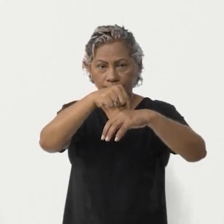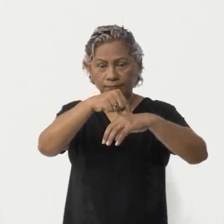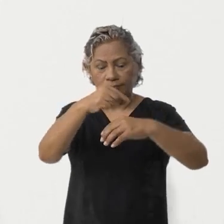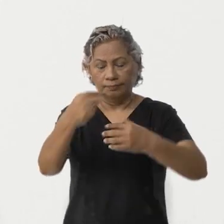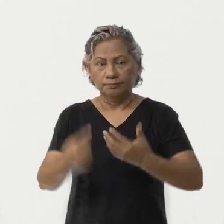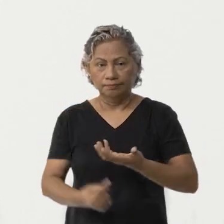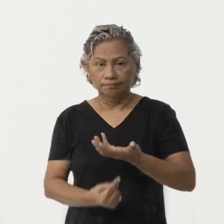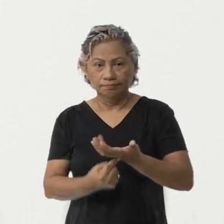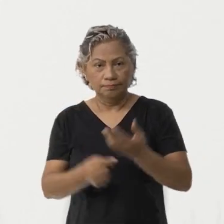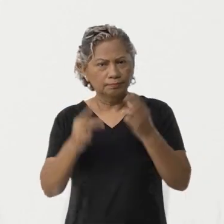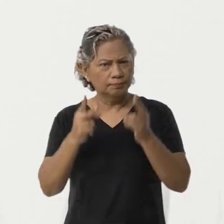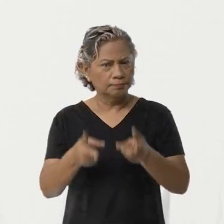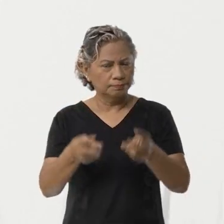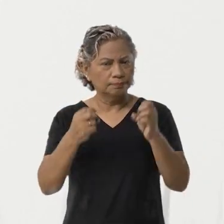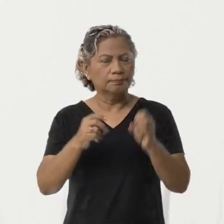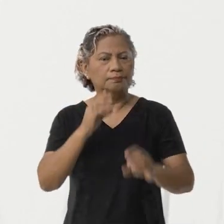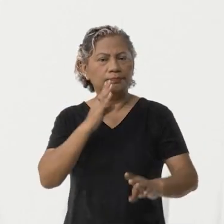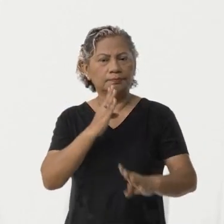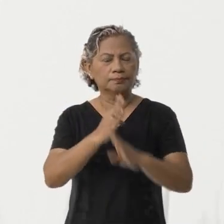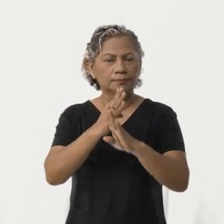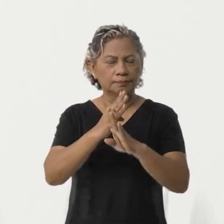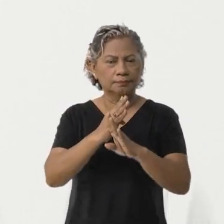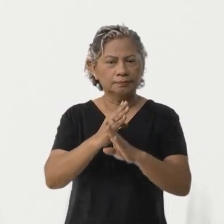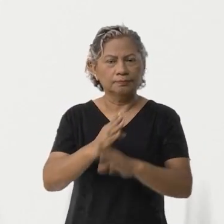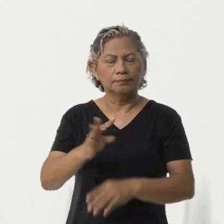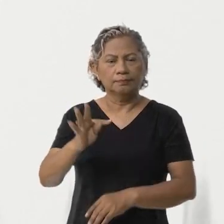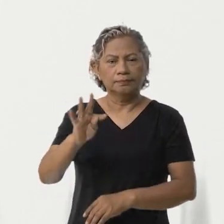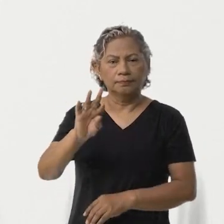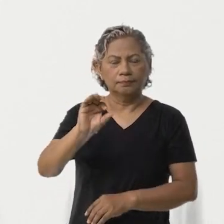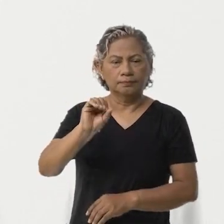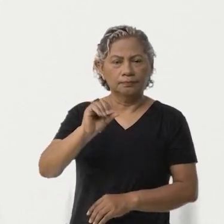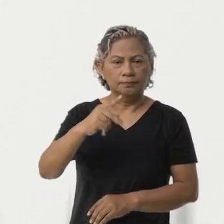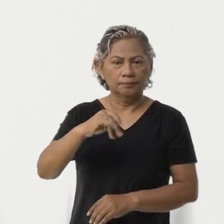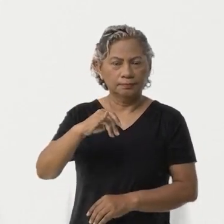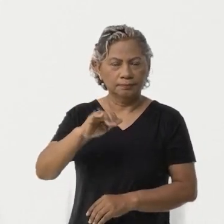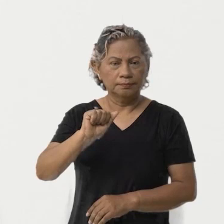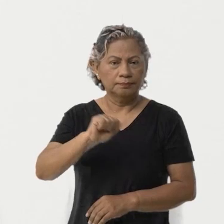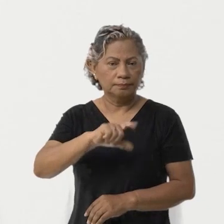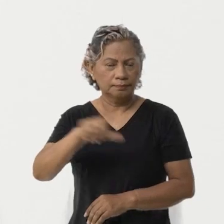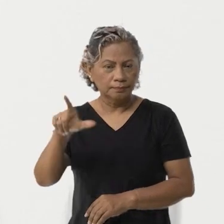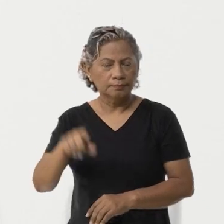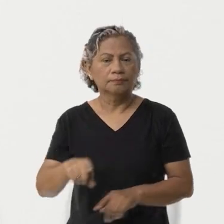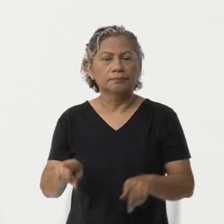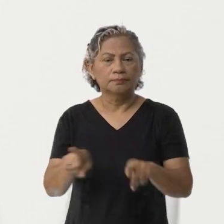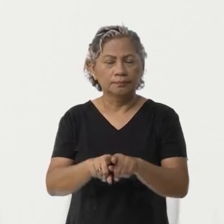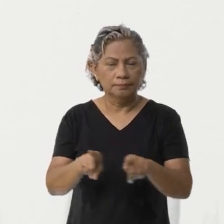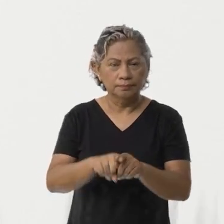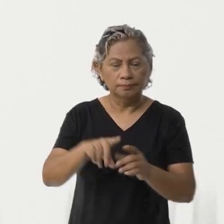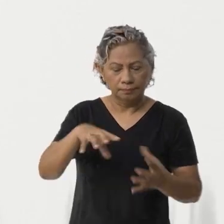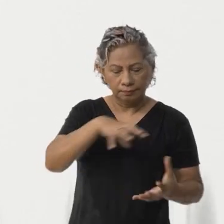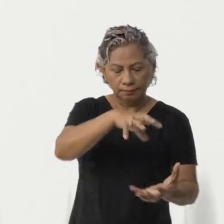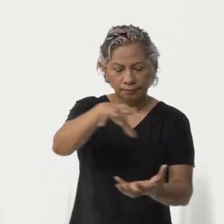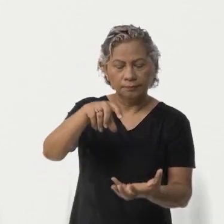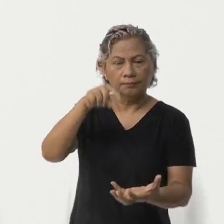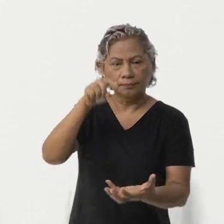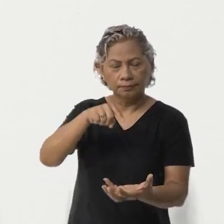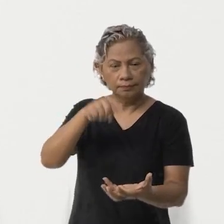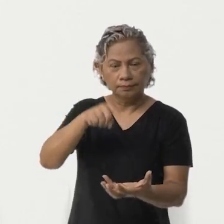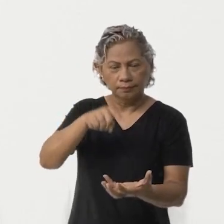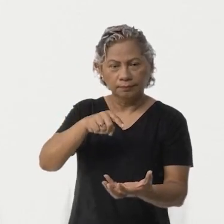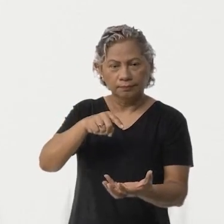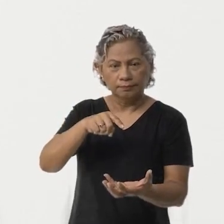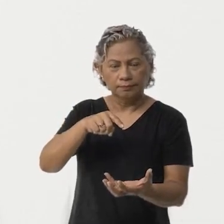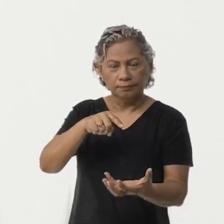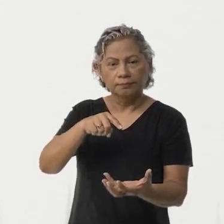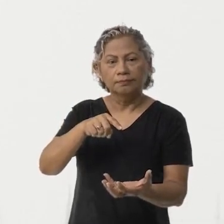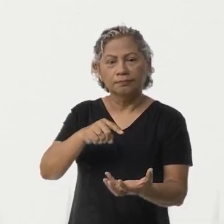norte, ao meio nós encontramos a zona tropical, abaixo a zona temperada do sul e a última, a zona